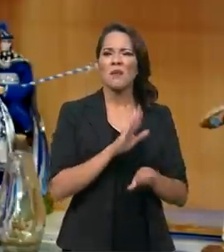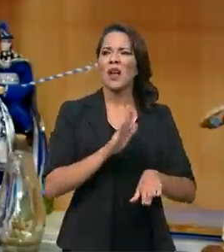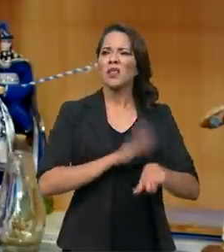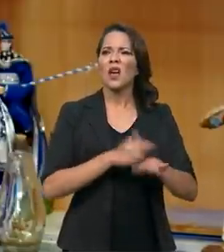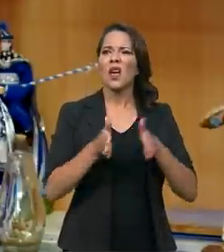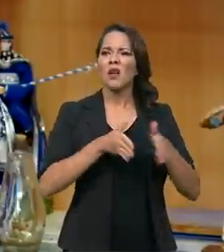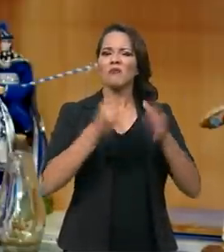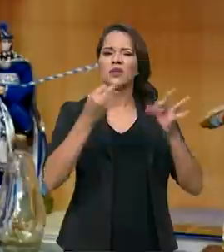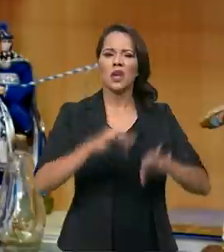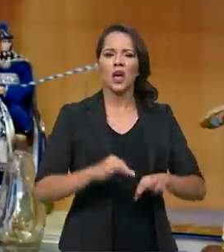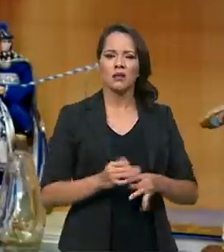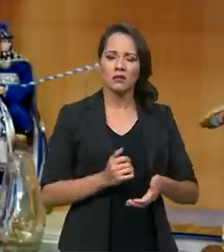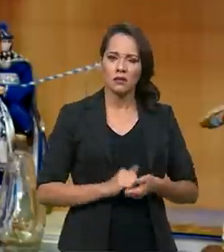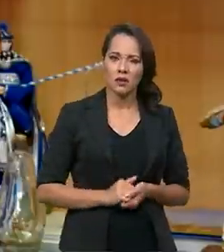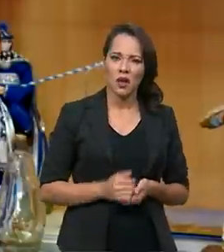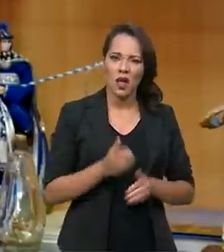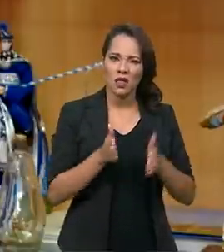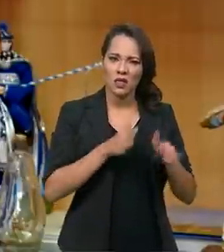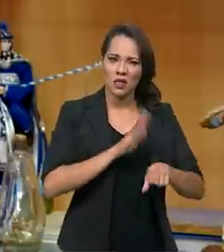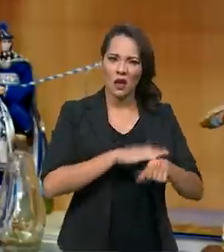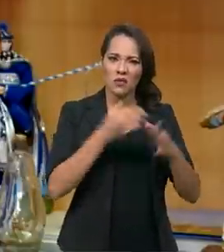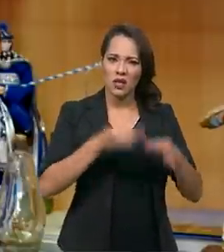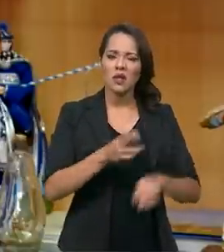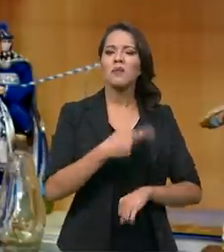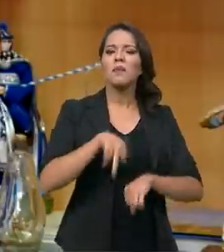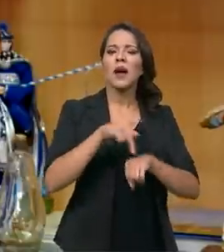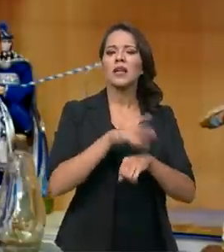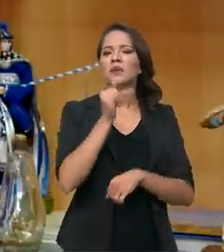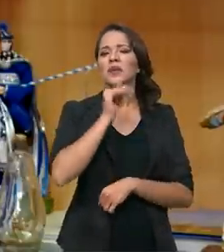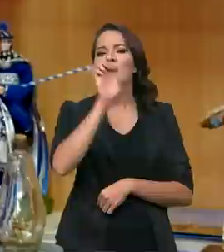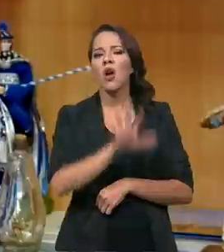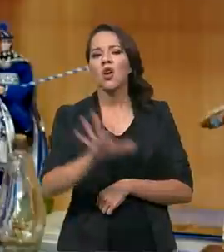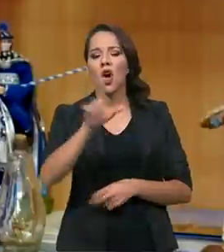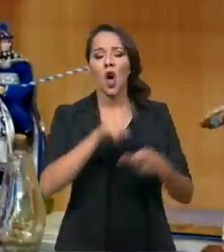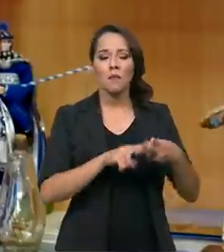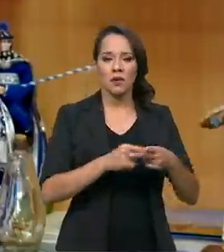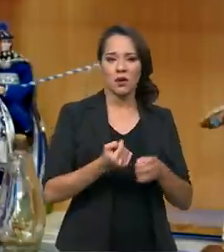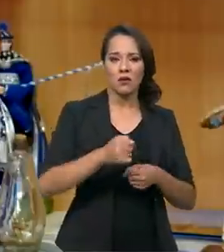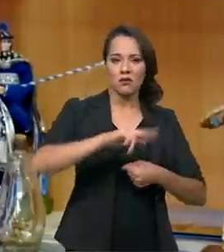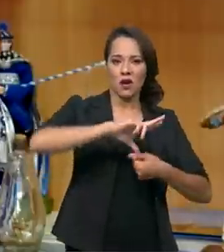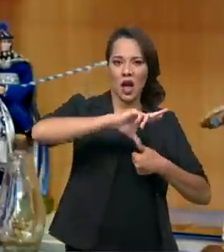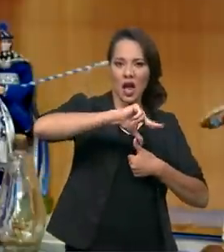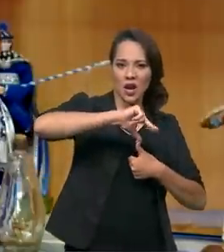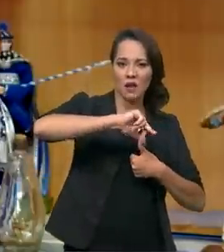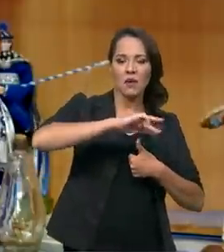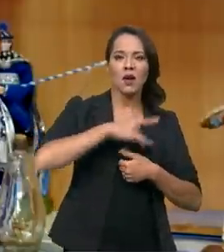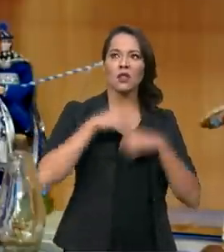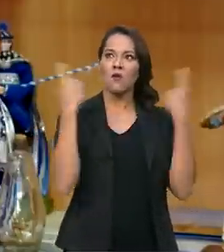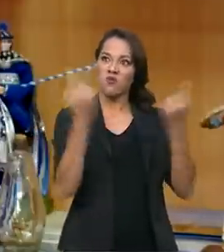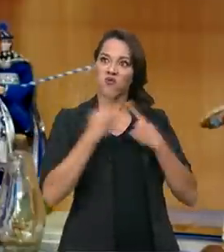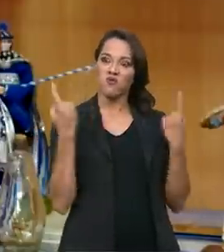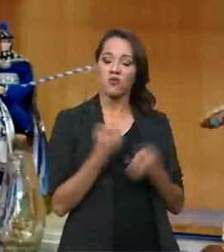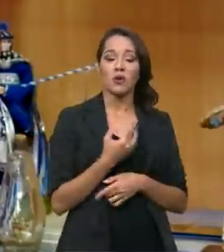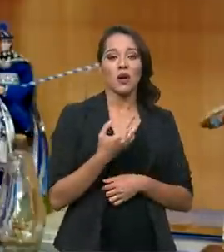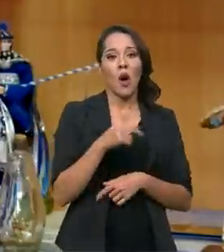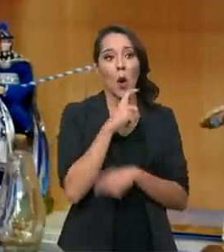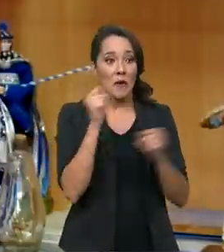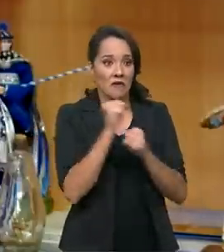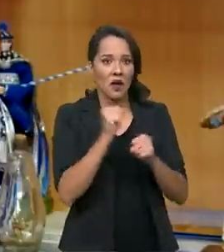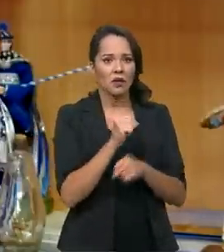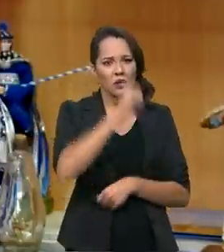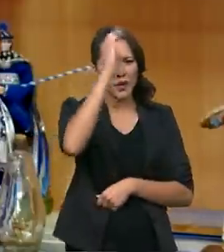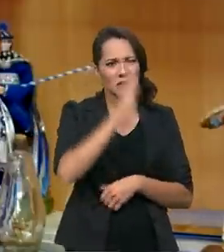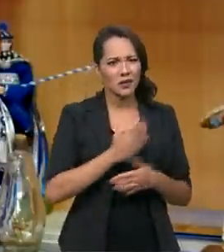negócio Temporada 1 a temporada para país como na Europa como no Caribe que tem furacão que tem inverno na Europa rigoroso